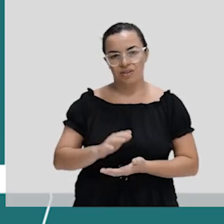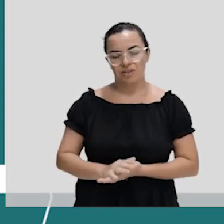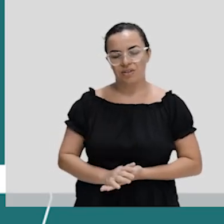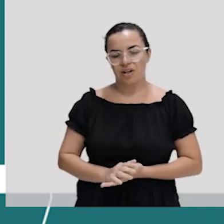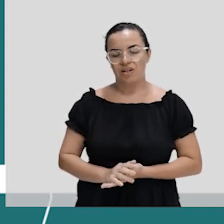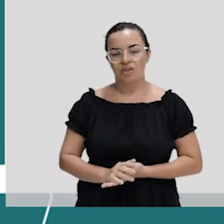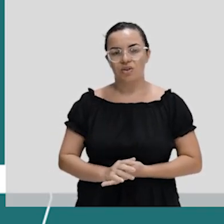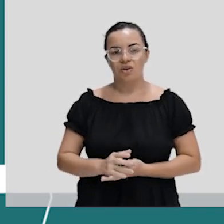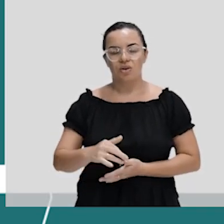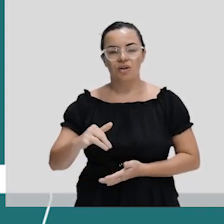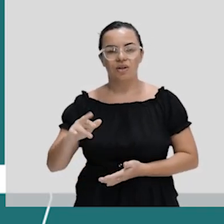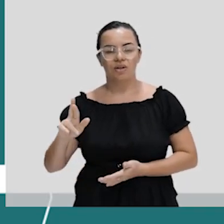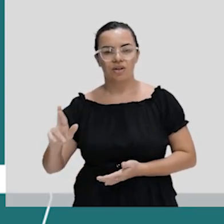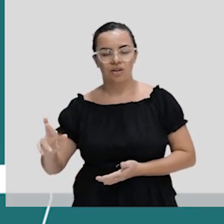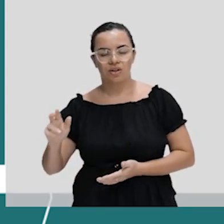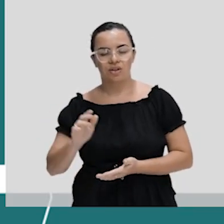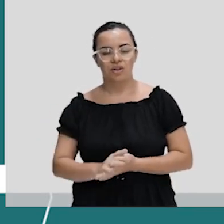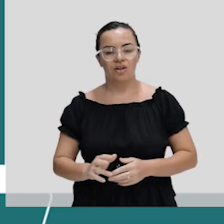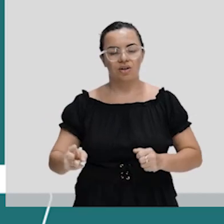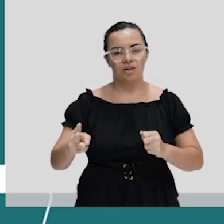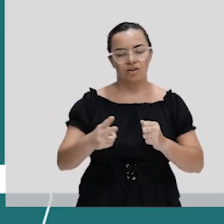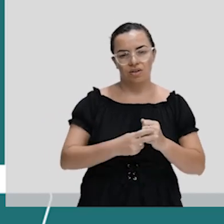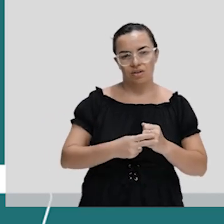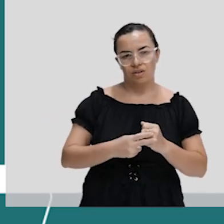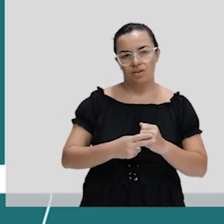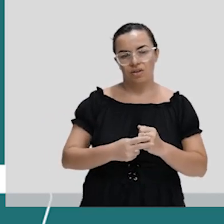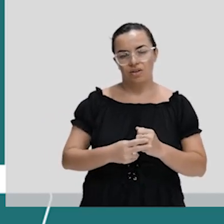rir é transitivo indireto,